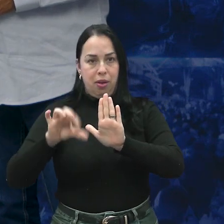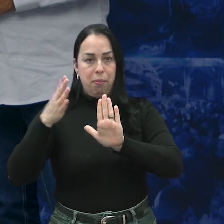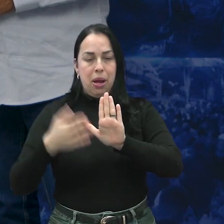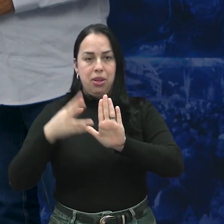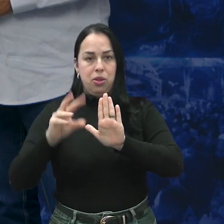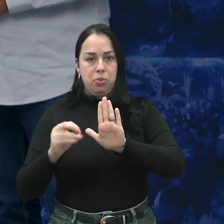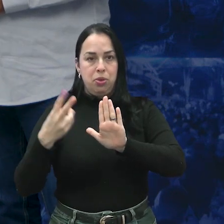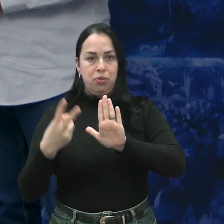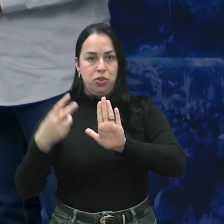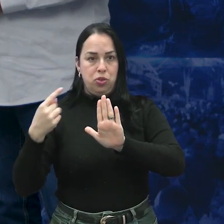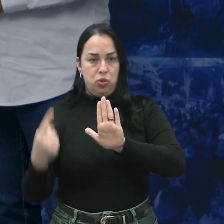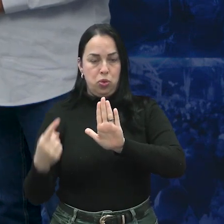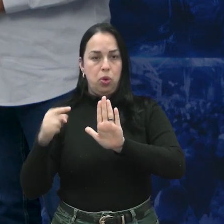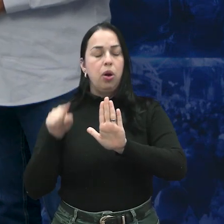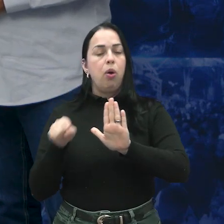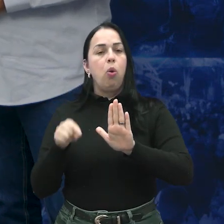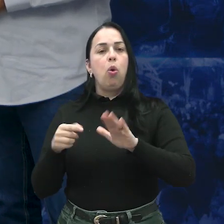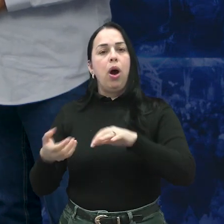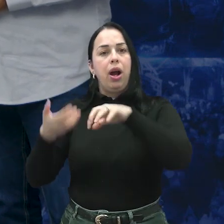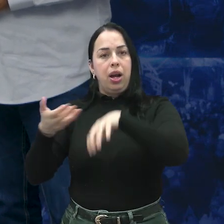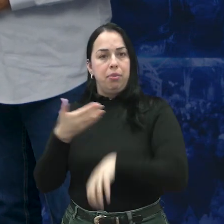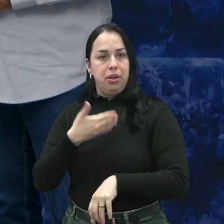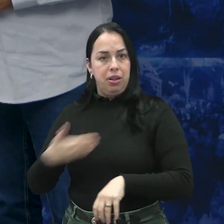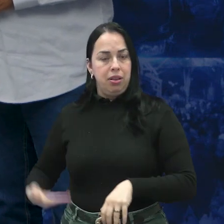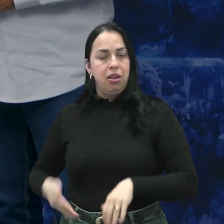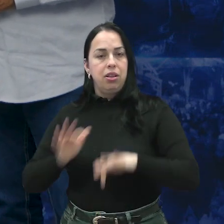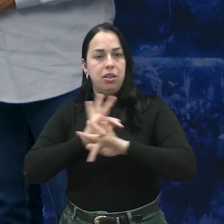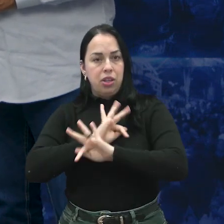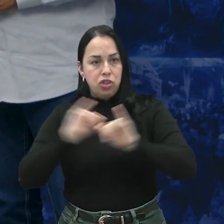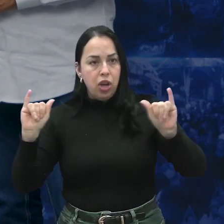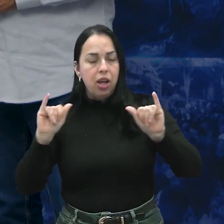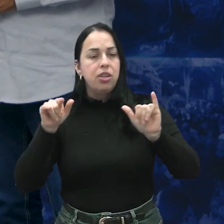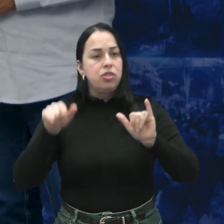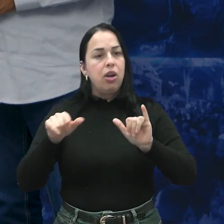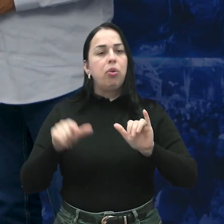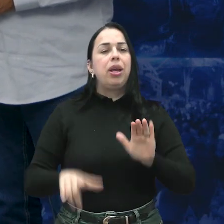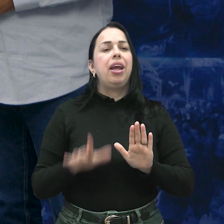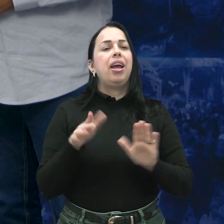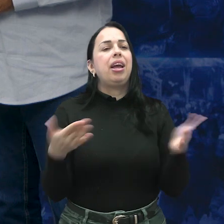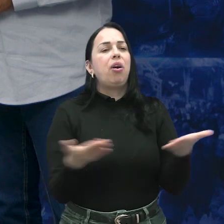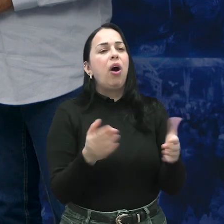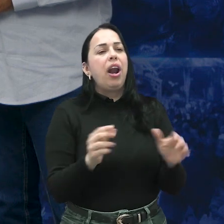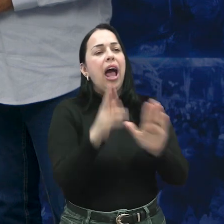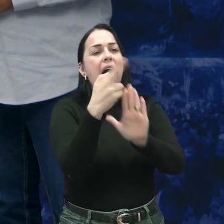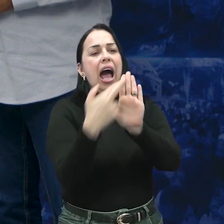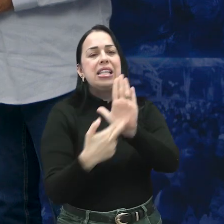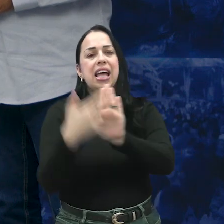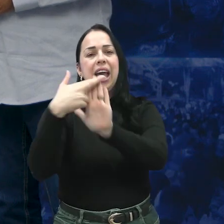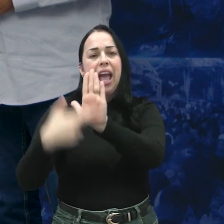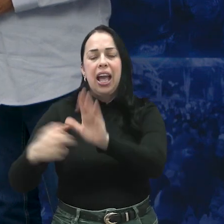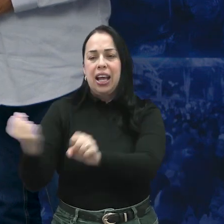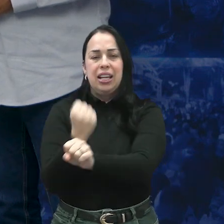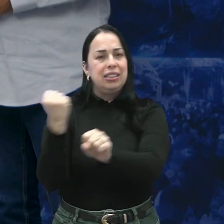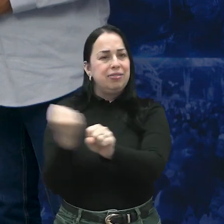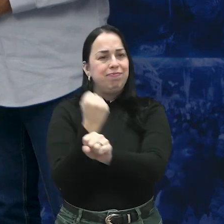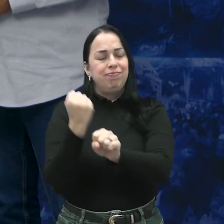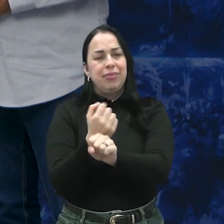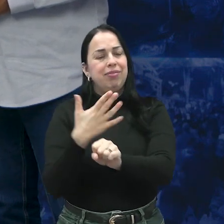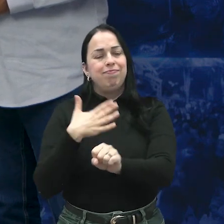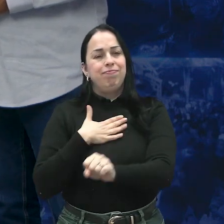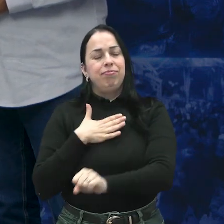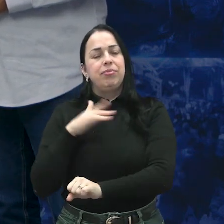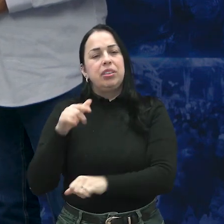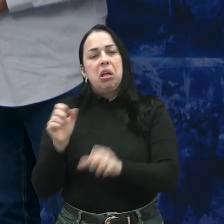2159/21, que foi aprovado pela Câmara Federal, que reduz as exigências para o licenciamento ambiental. O PL tem sido alvo de críticas